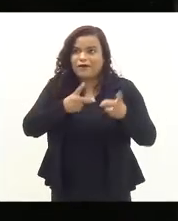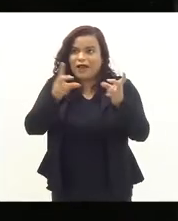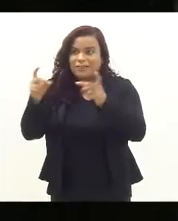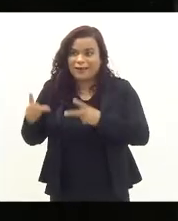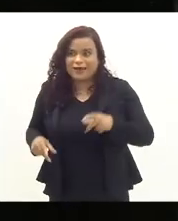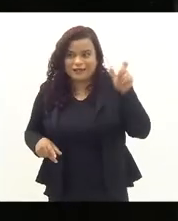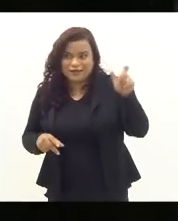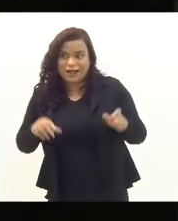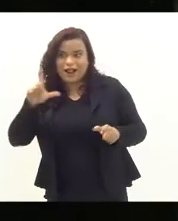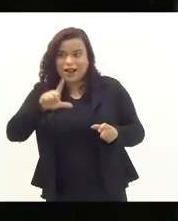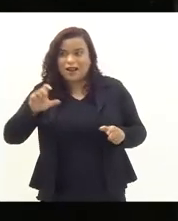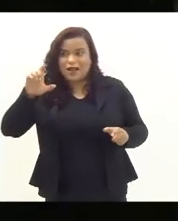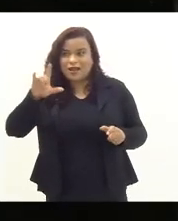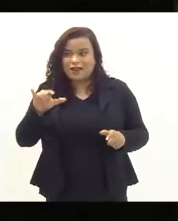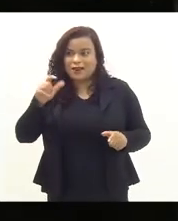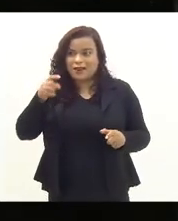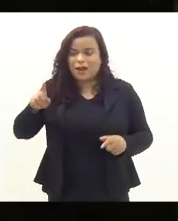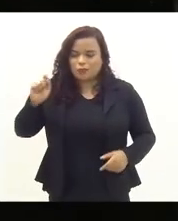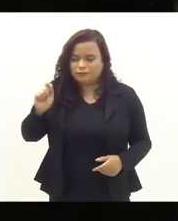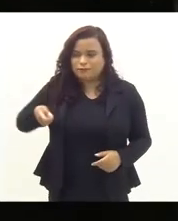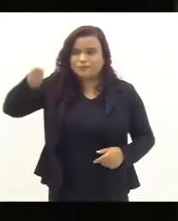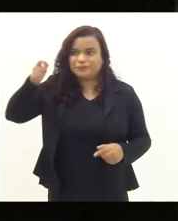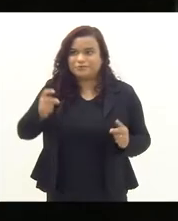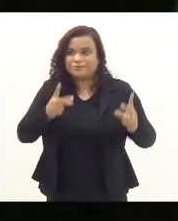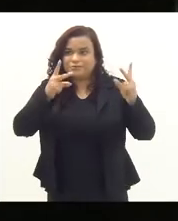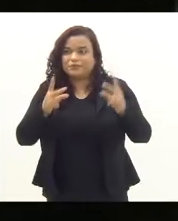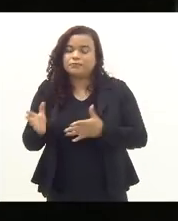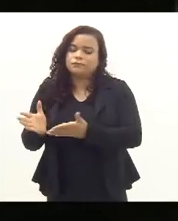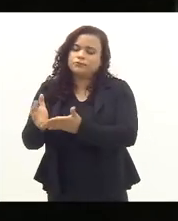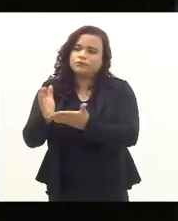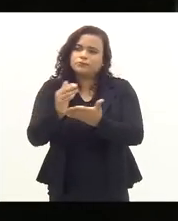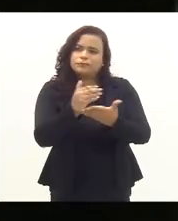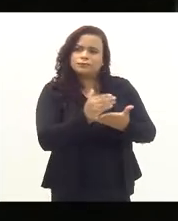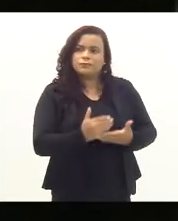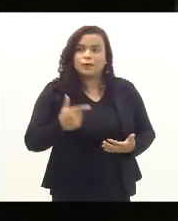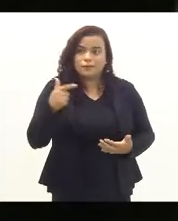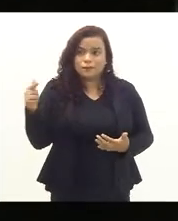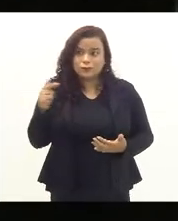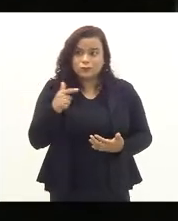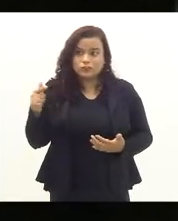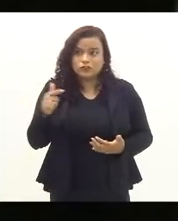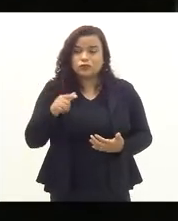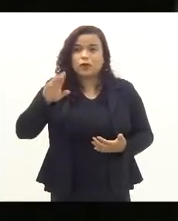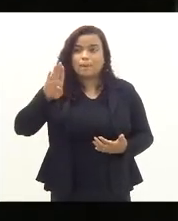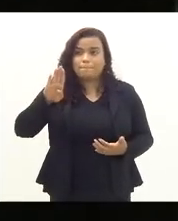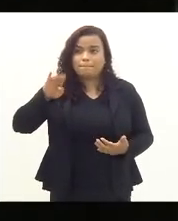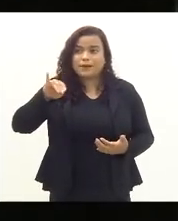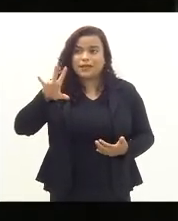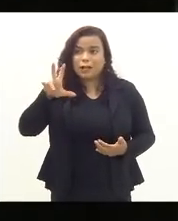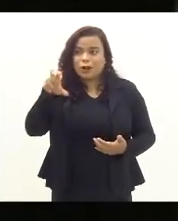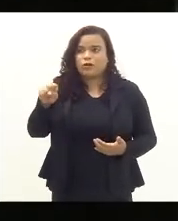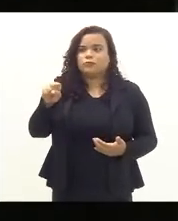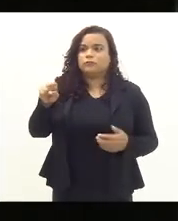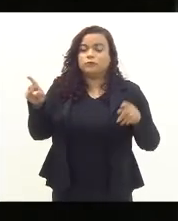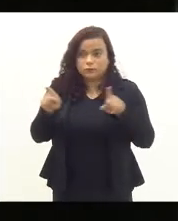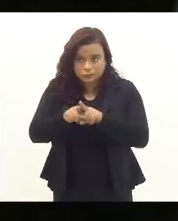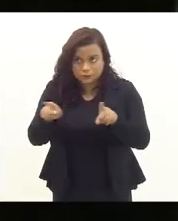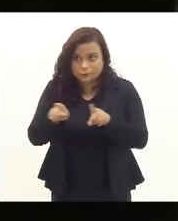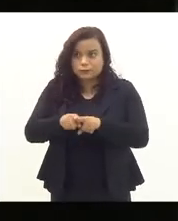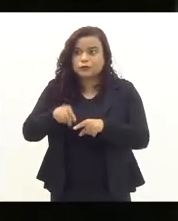Cedae esse leilão arrecadou 22 bilhões né E além disso em Vinte e Nove